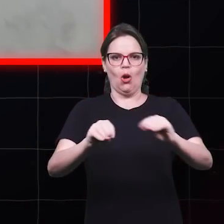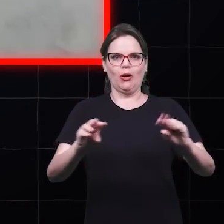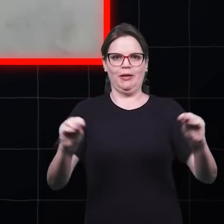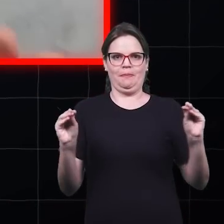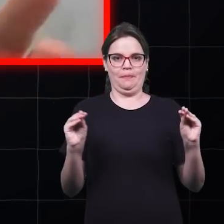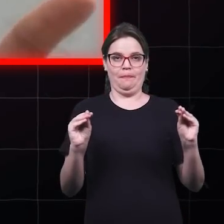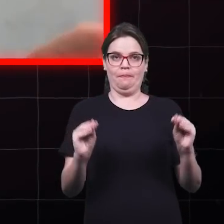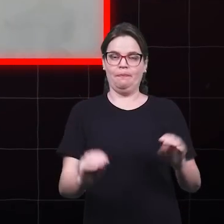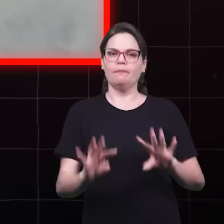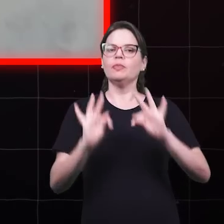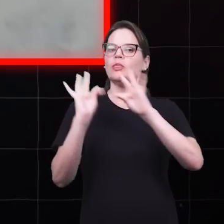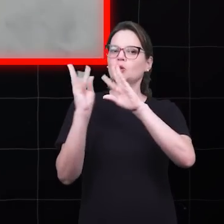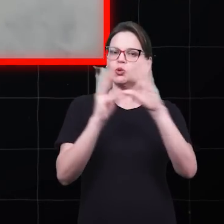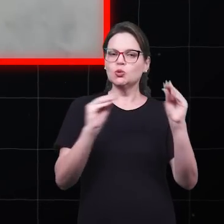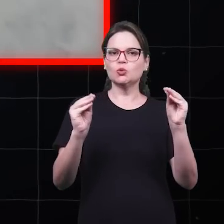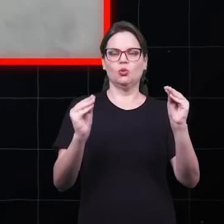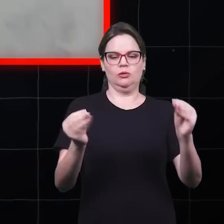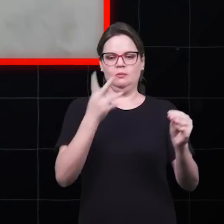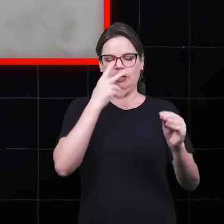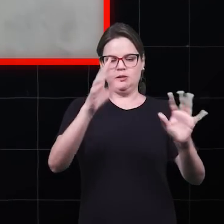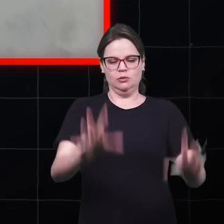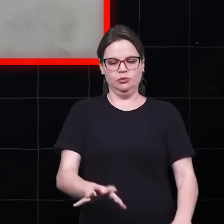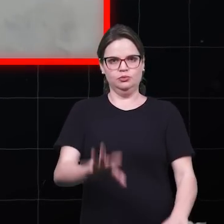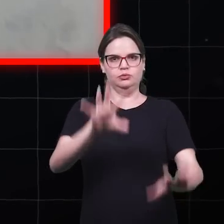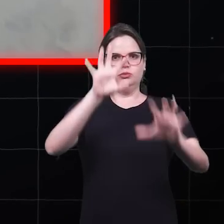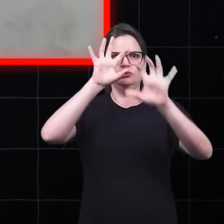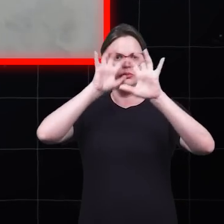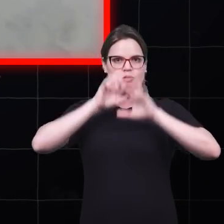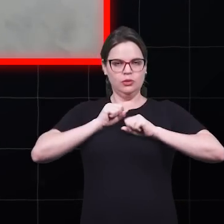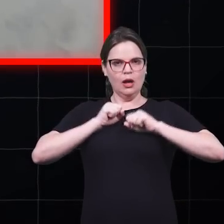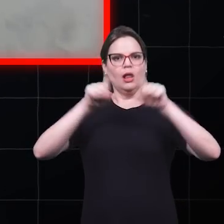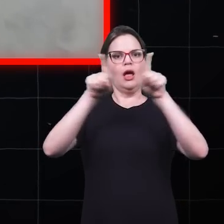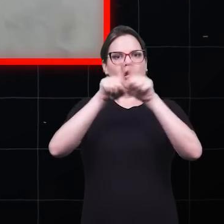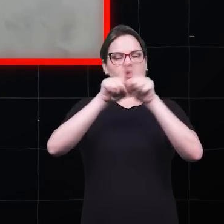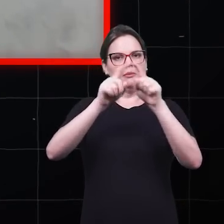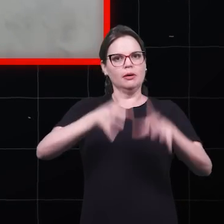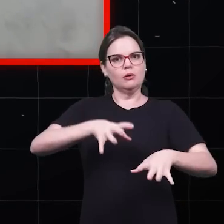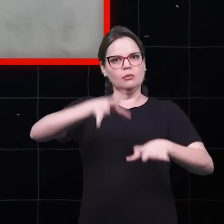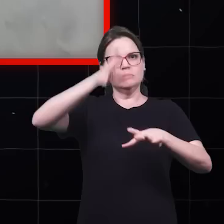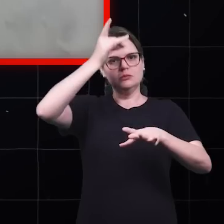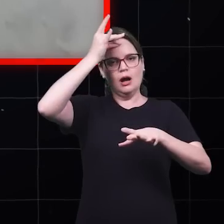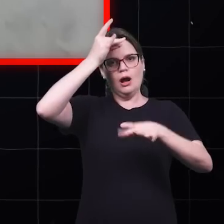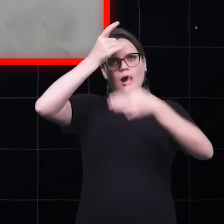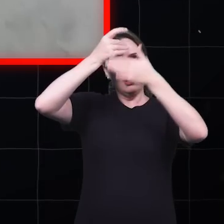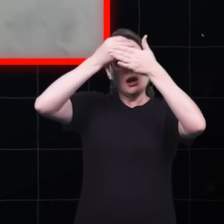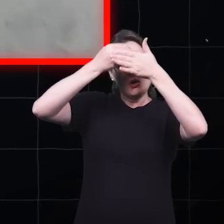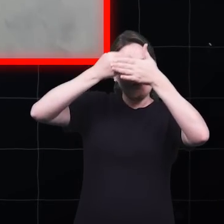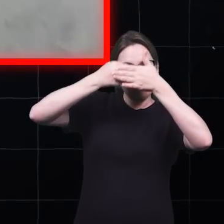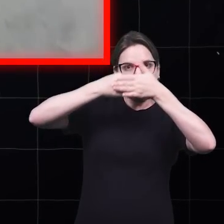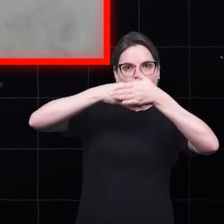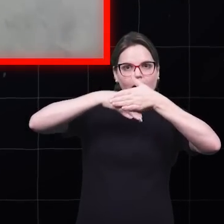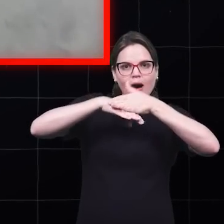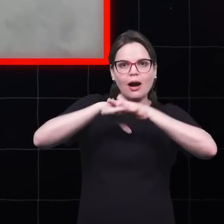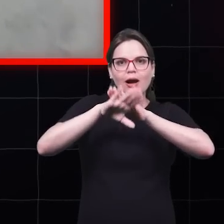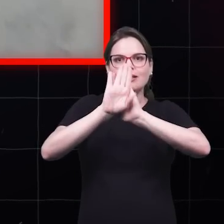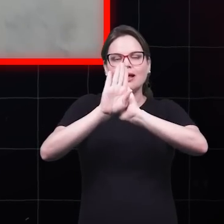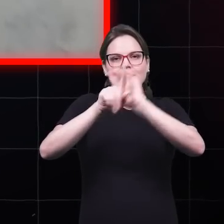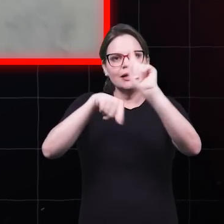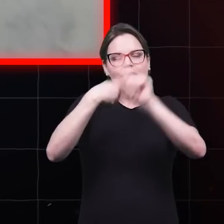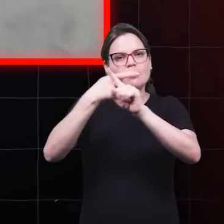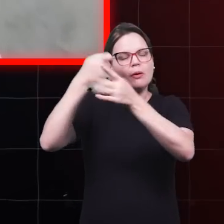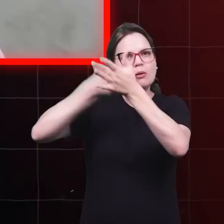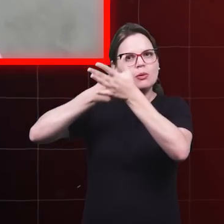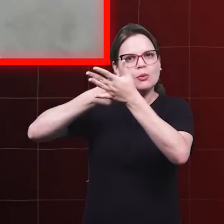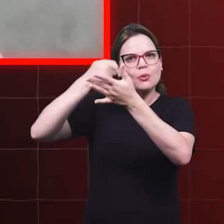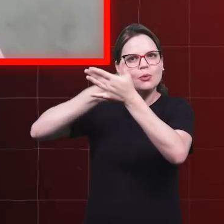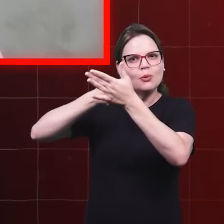informações, elas também são codificadas, elas também são armazenadas e depois elas são recuperadas no tempo